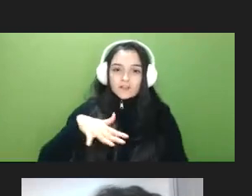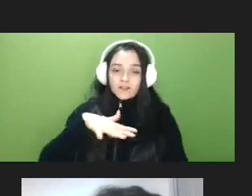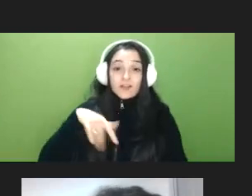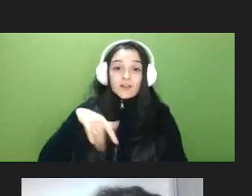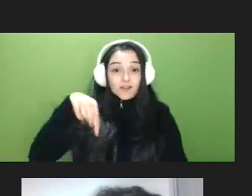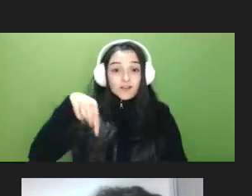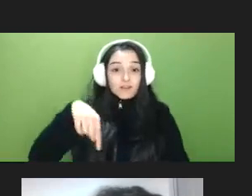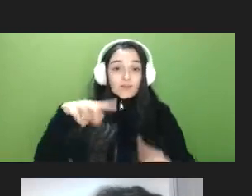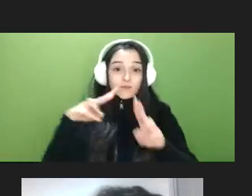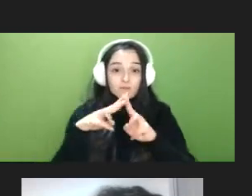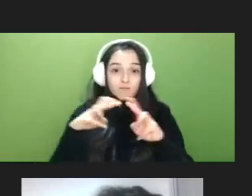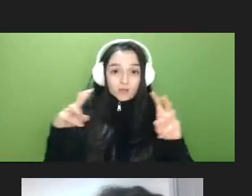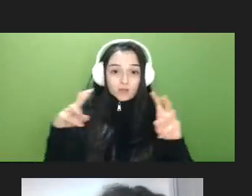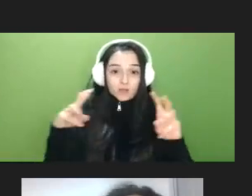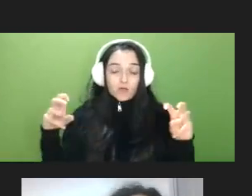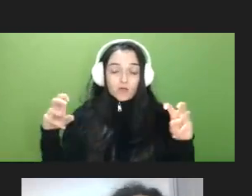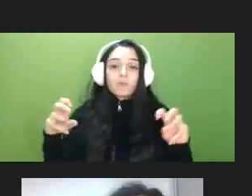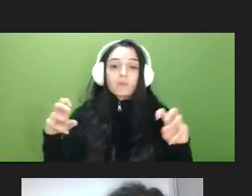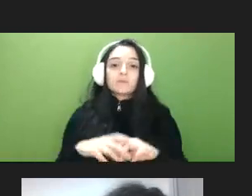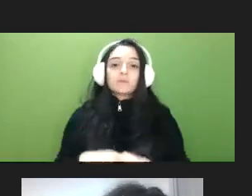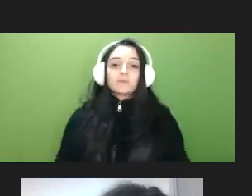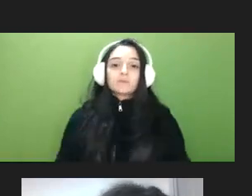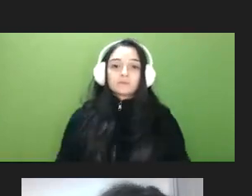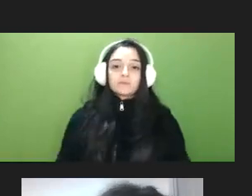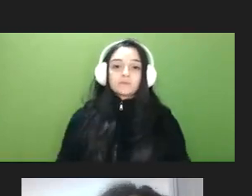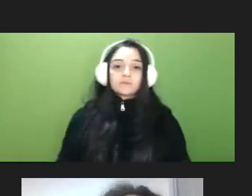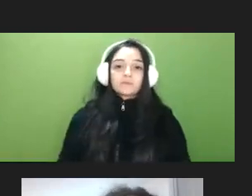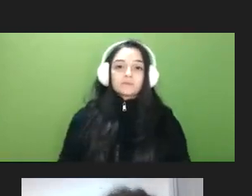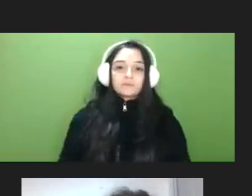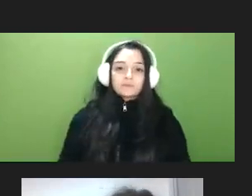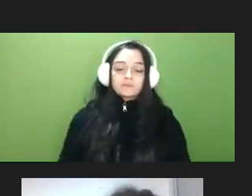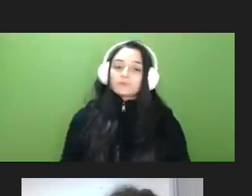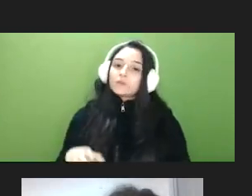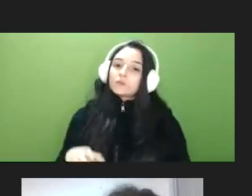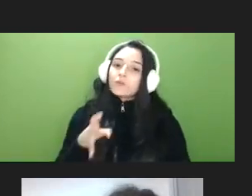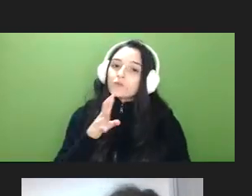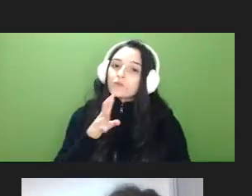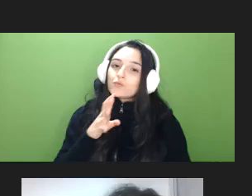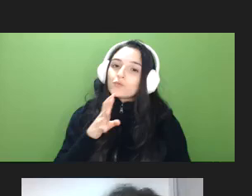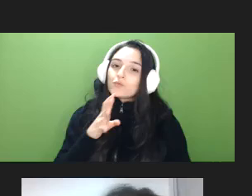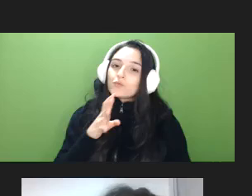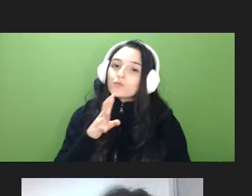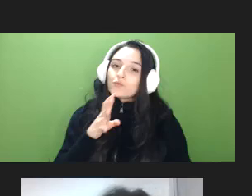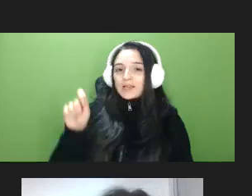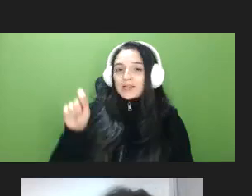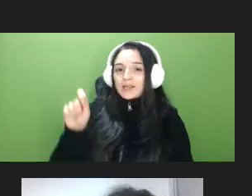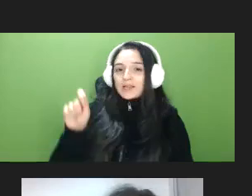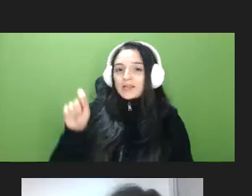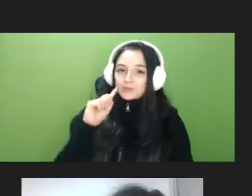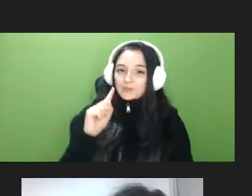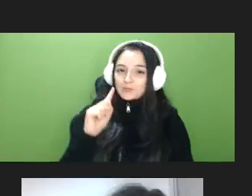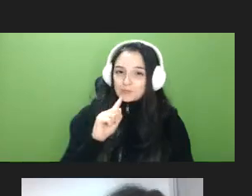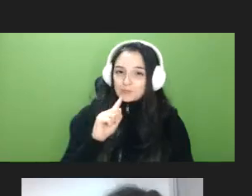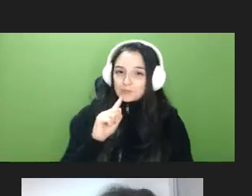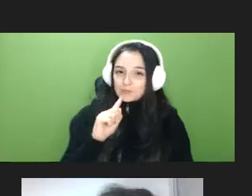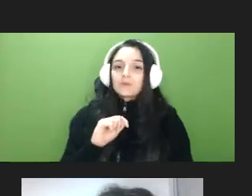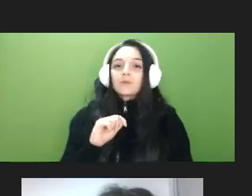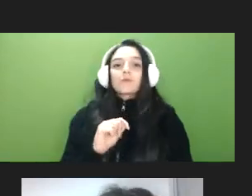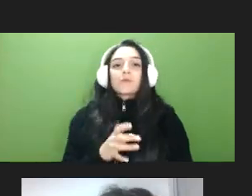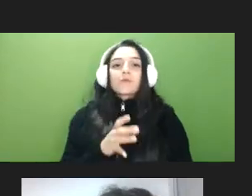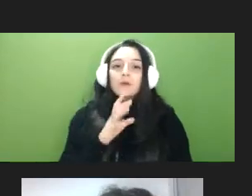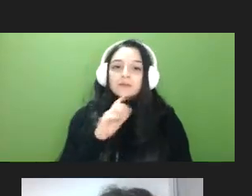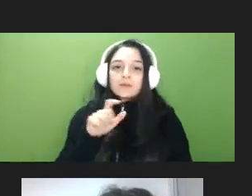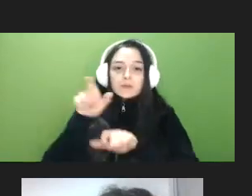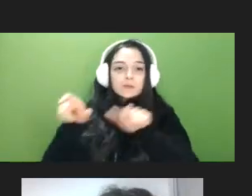Florianópolis. Foi a partir desse projeto que eu conheci a Associação de Surdos, foi a partir desse projeto que eu conheci pesquisadores